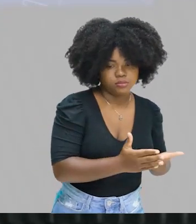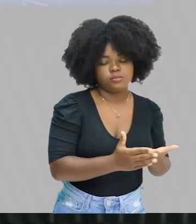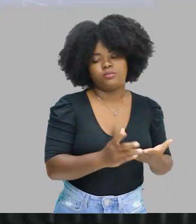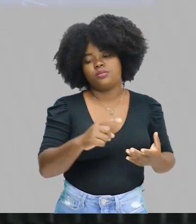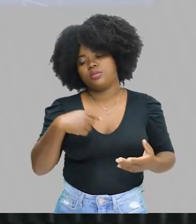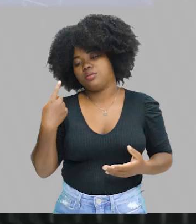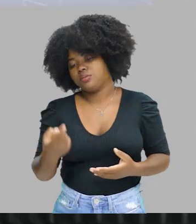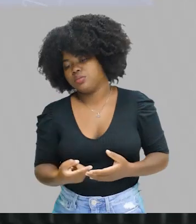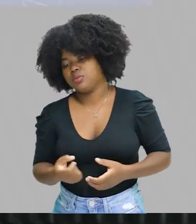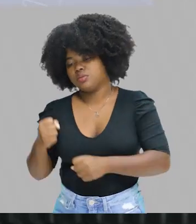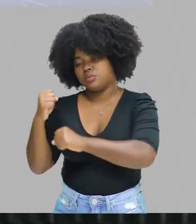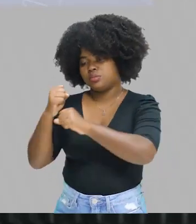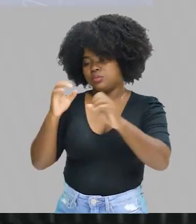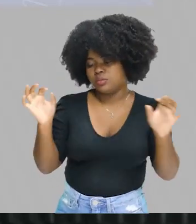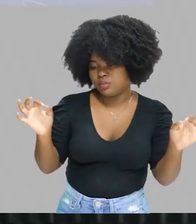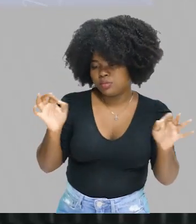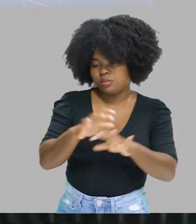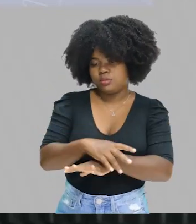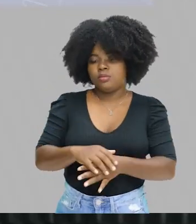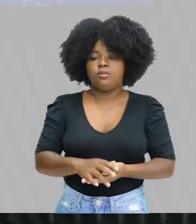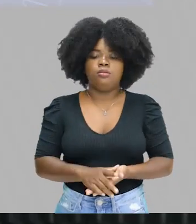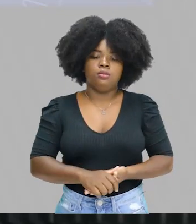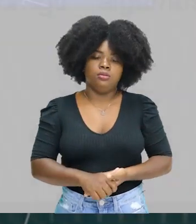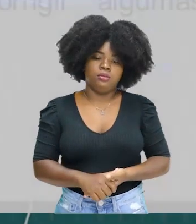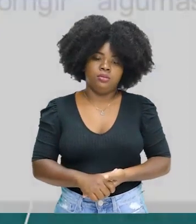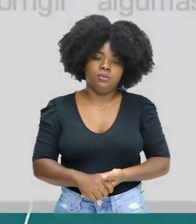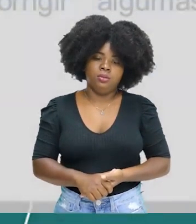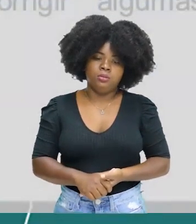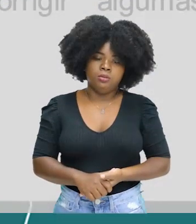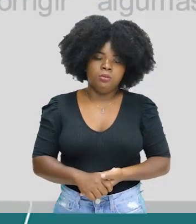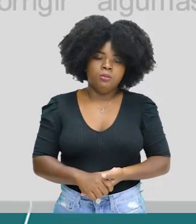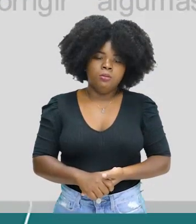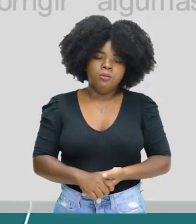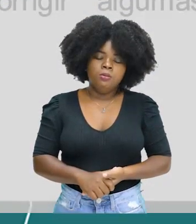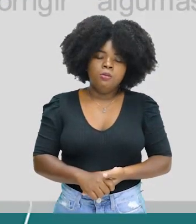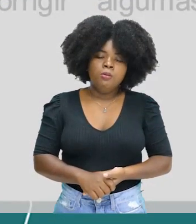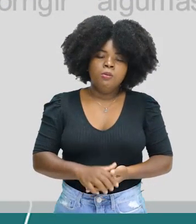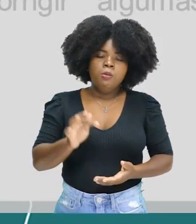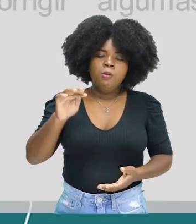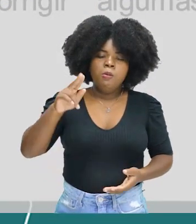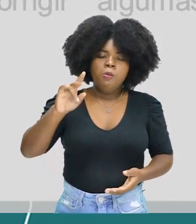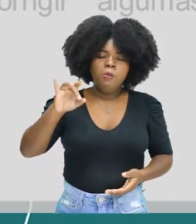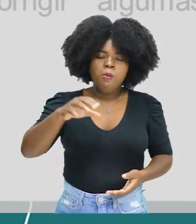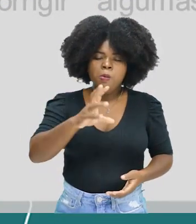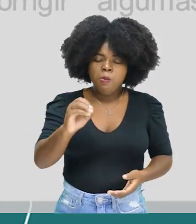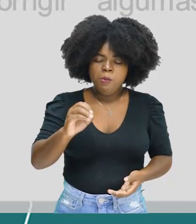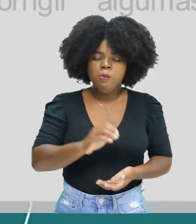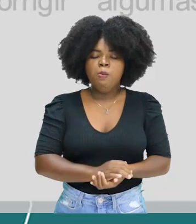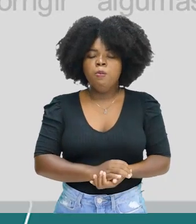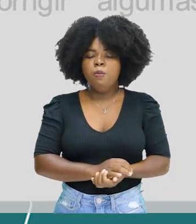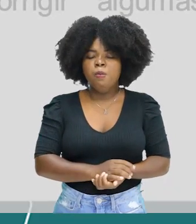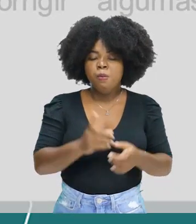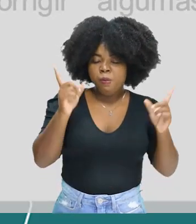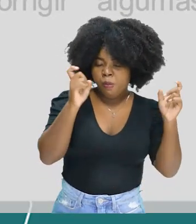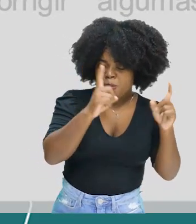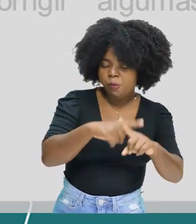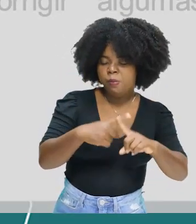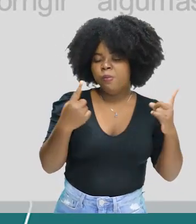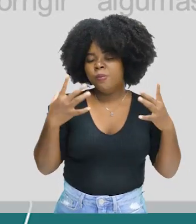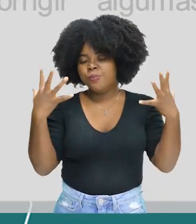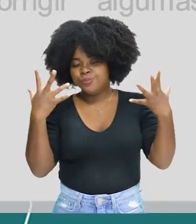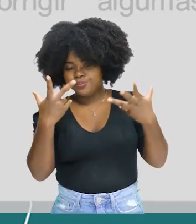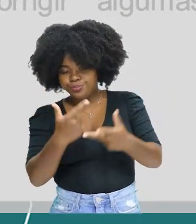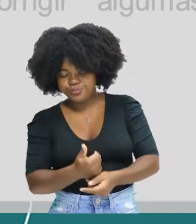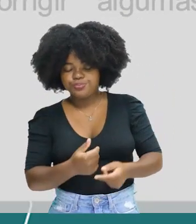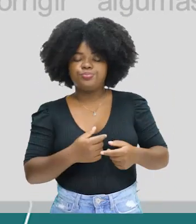é que ele passa para a escultura realmente em metal. Fundição, uma das mais complicadas, mas mais fabulosas técnicas